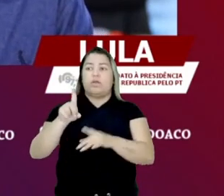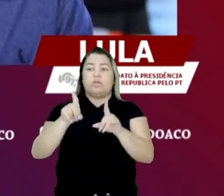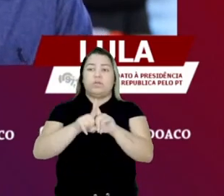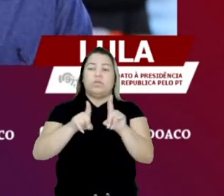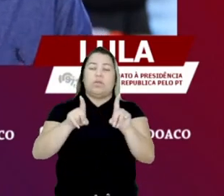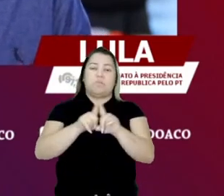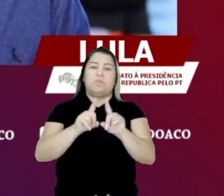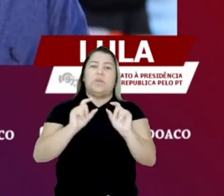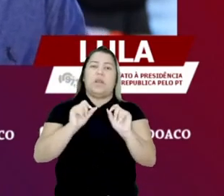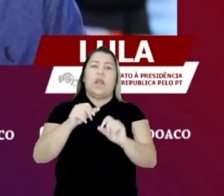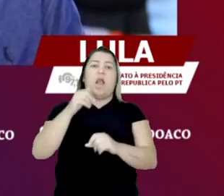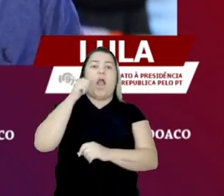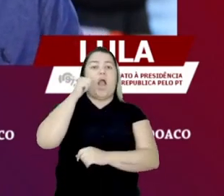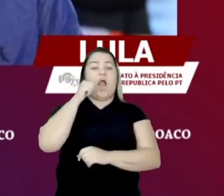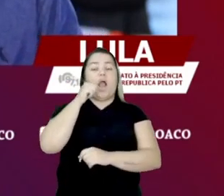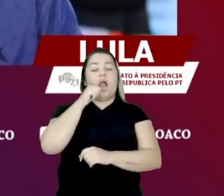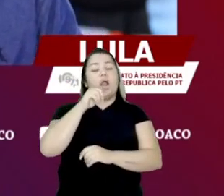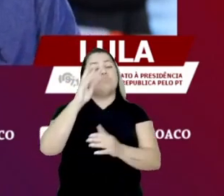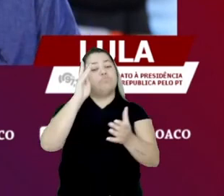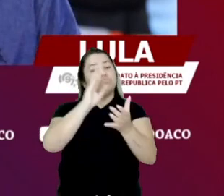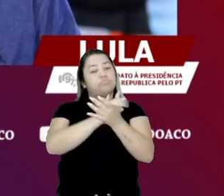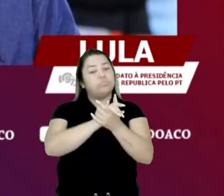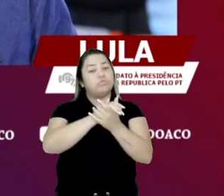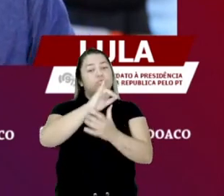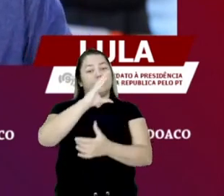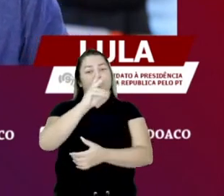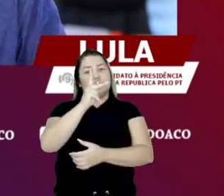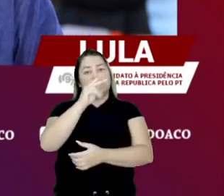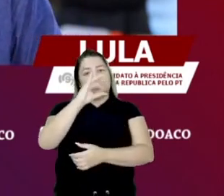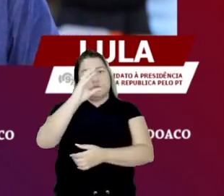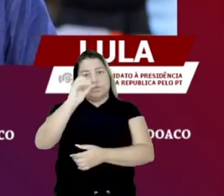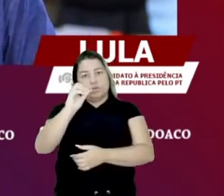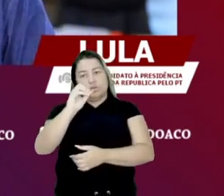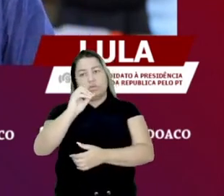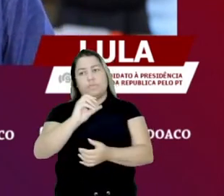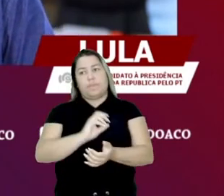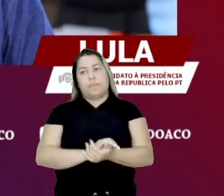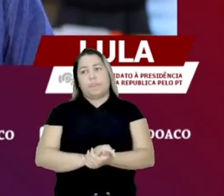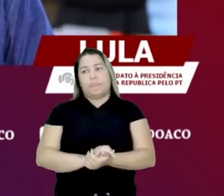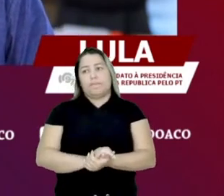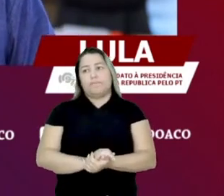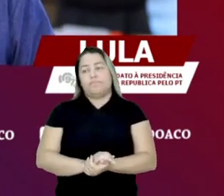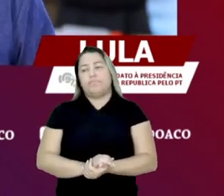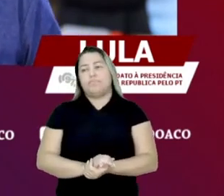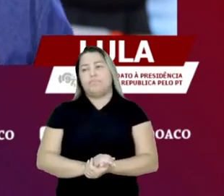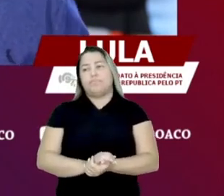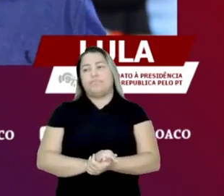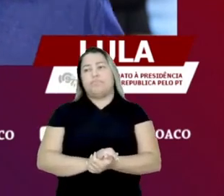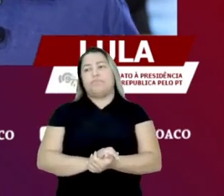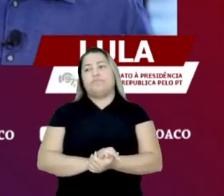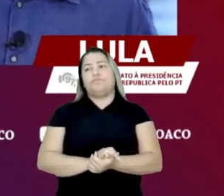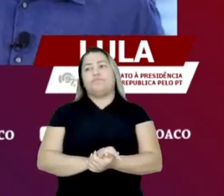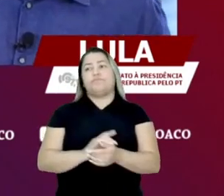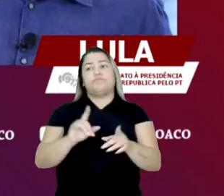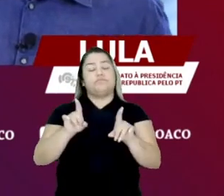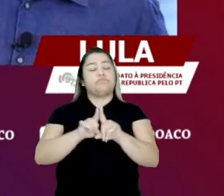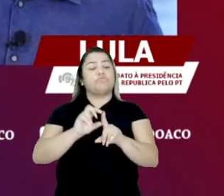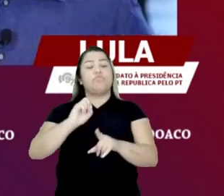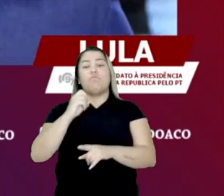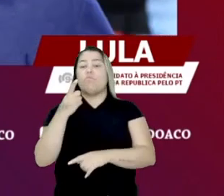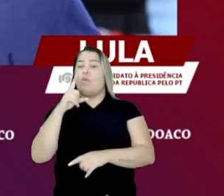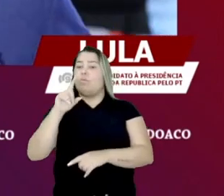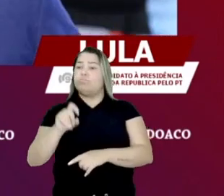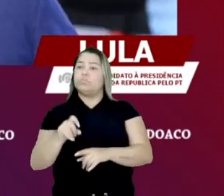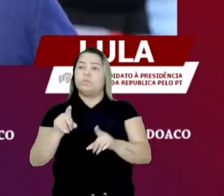muito a essa região e eu espero, como presidente da República, poder voltar para anunciar as boas novas, inclusive voltar